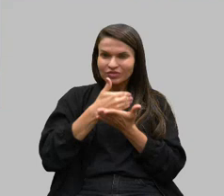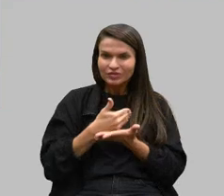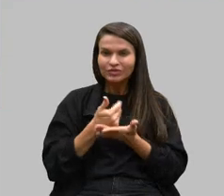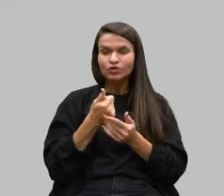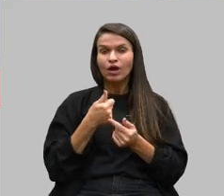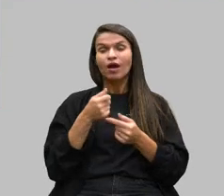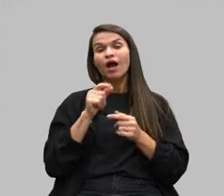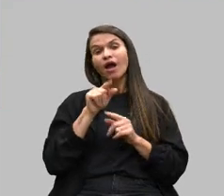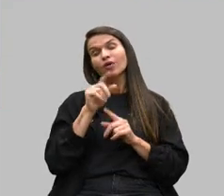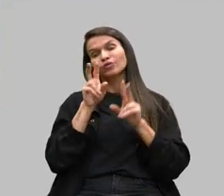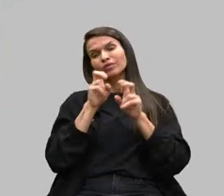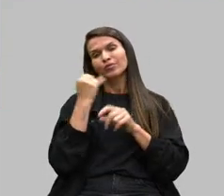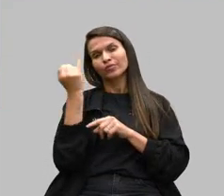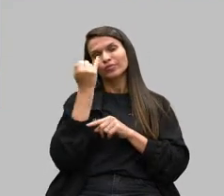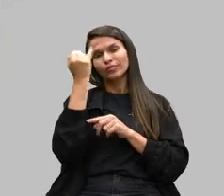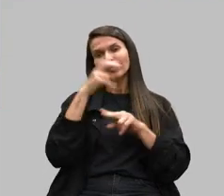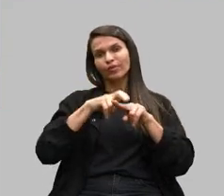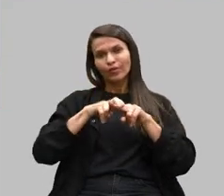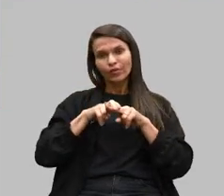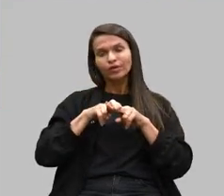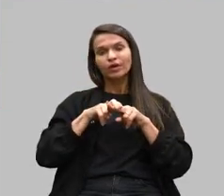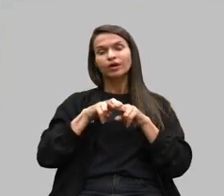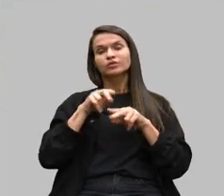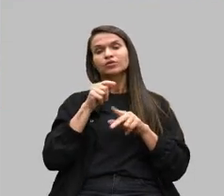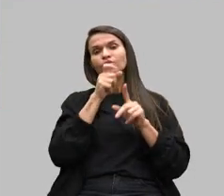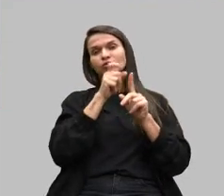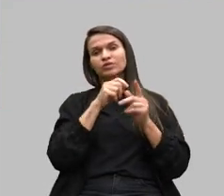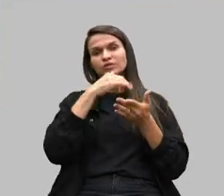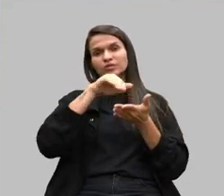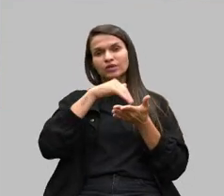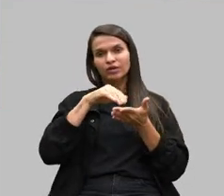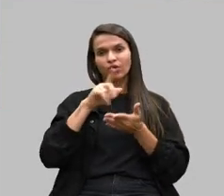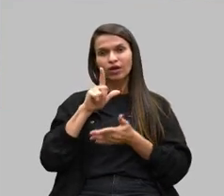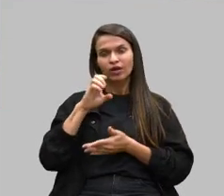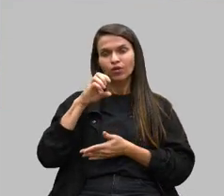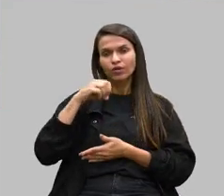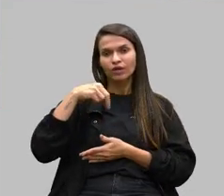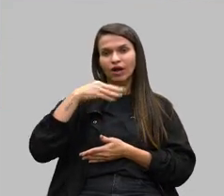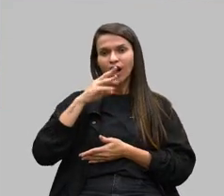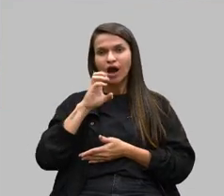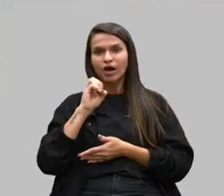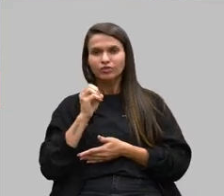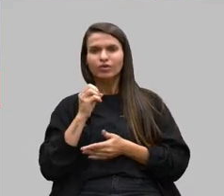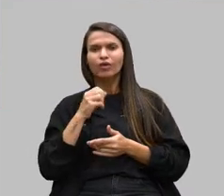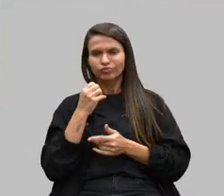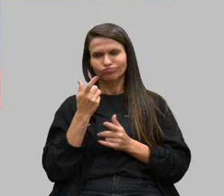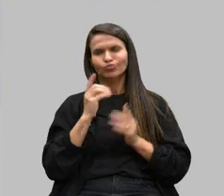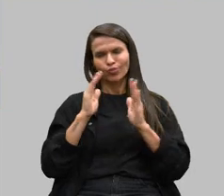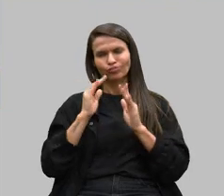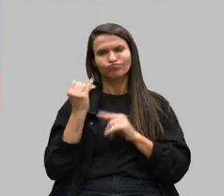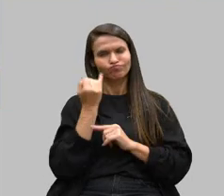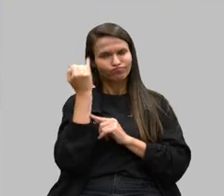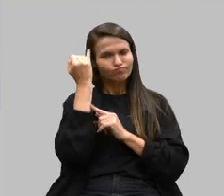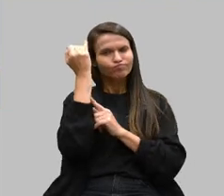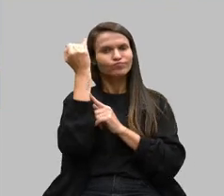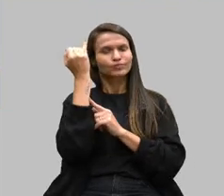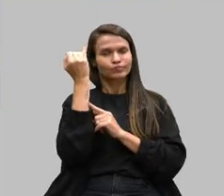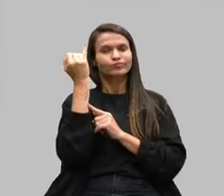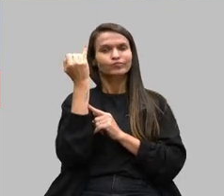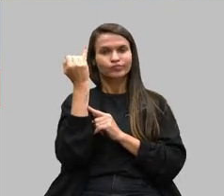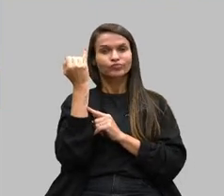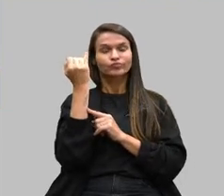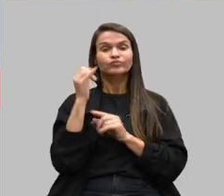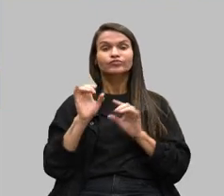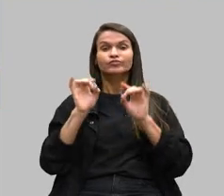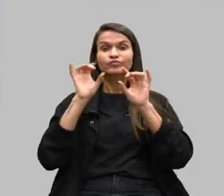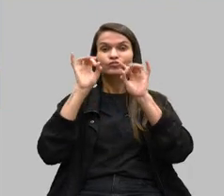importante justamente pelo que o secretário Leonardo trouxe é um momento ímpar paraa infraestrutura nacional e em especial paraa